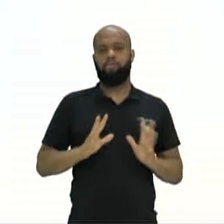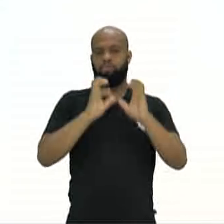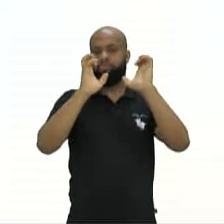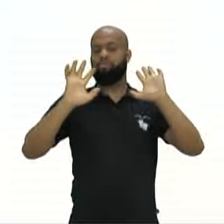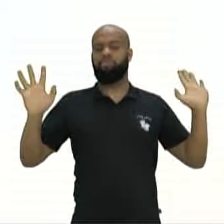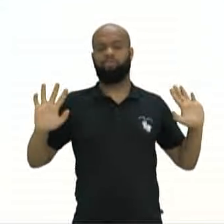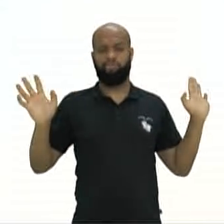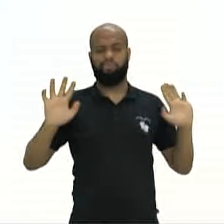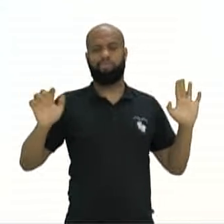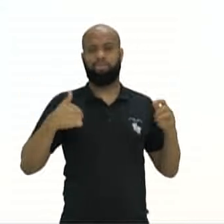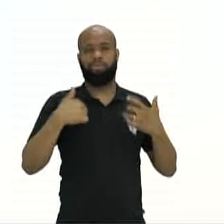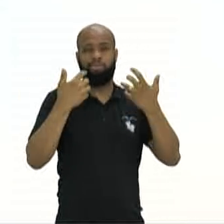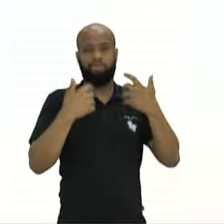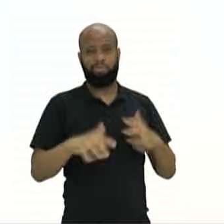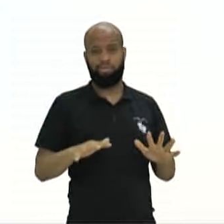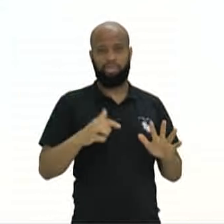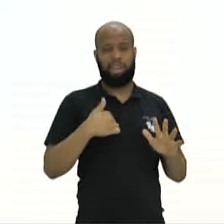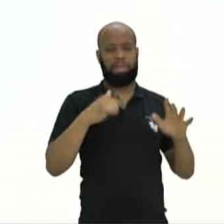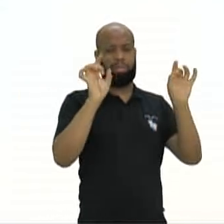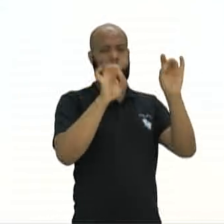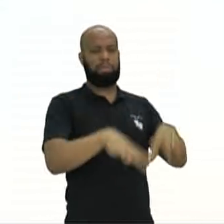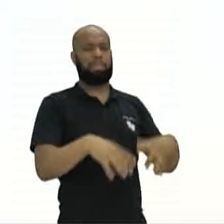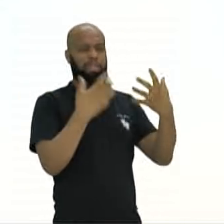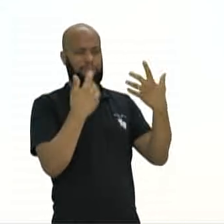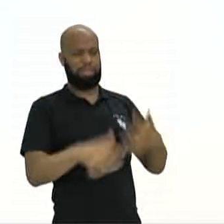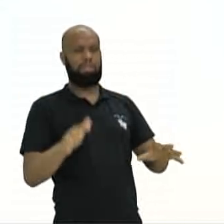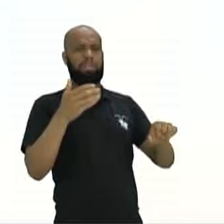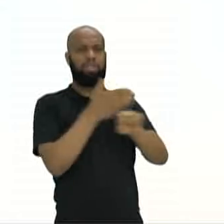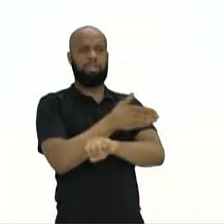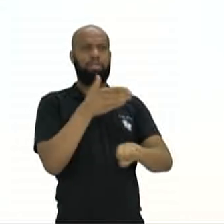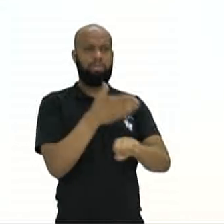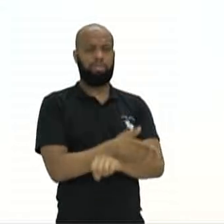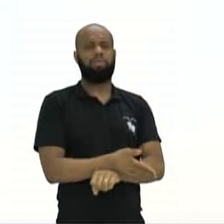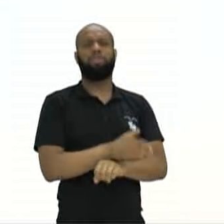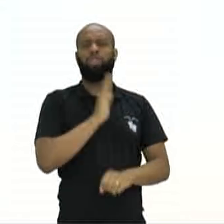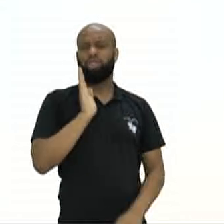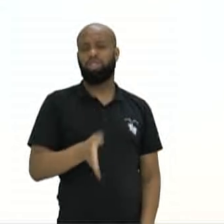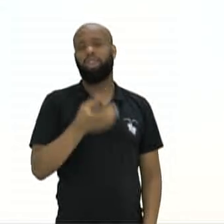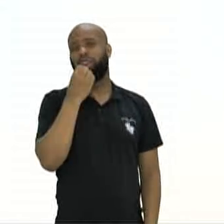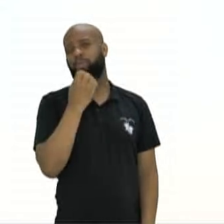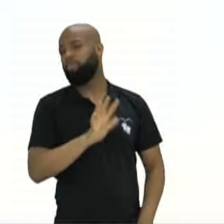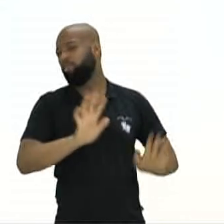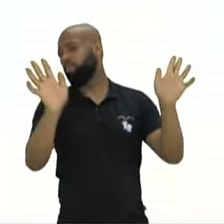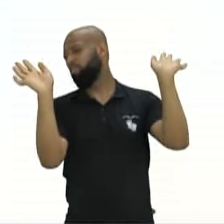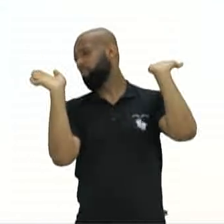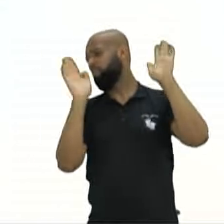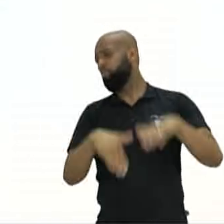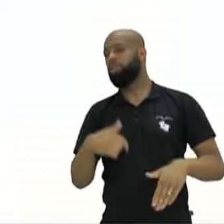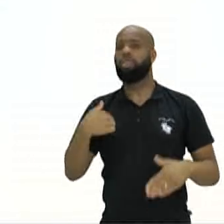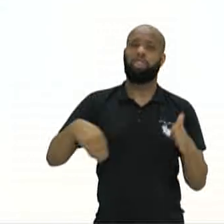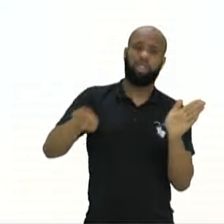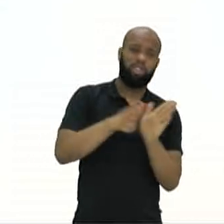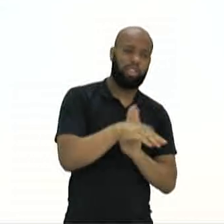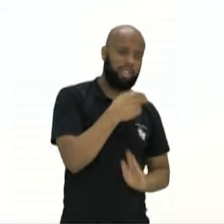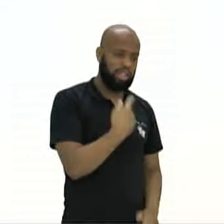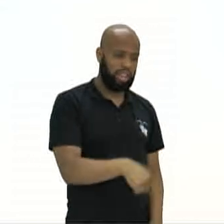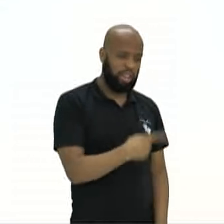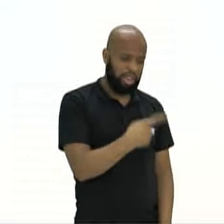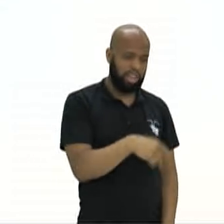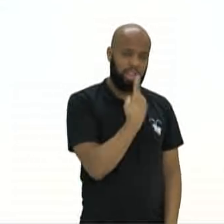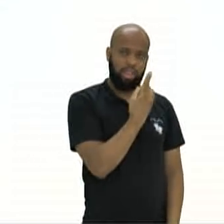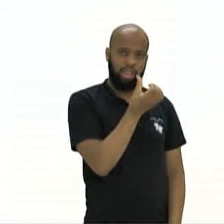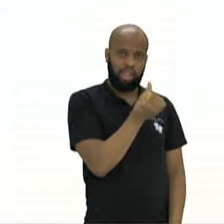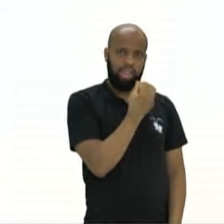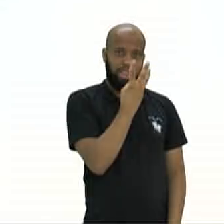fazer? Ah, não, estou abdicando, não quero mais participar desse negócio. Foi bom enquanto durou, né? Cheguei aqui em 1634,